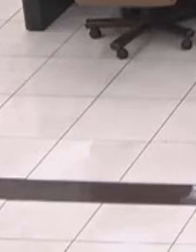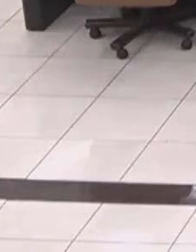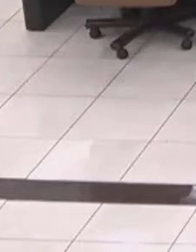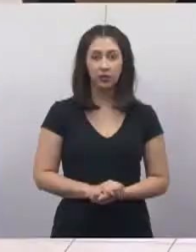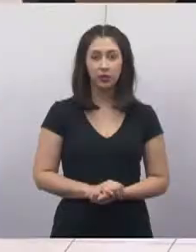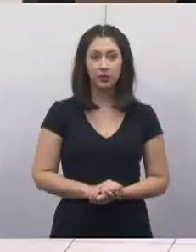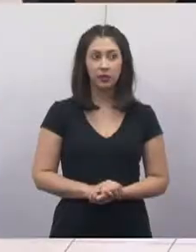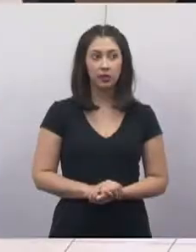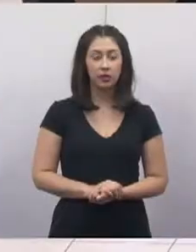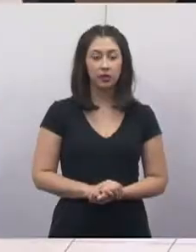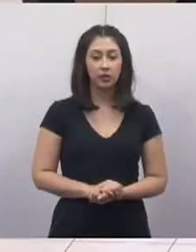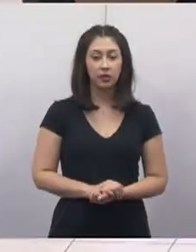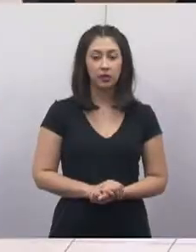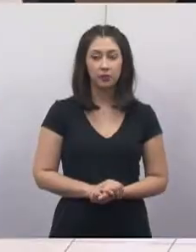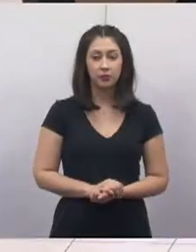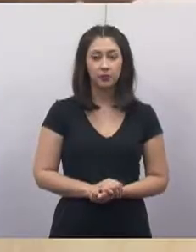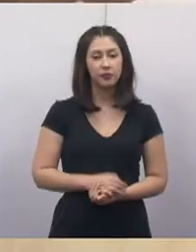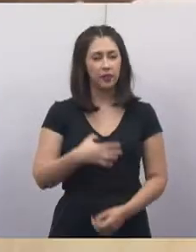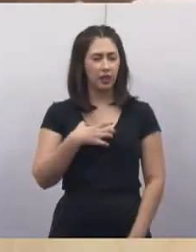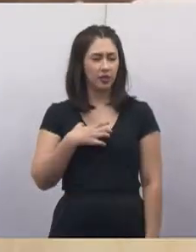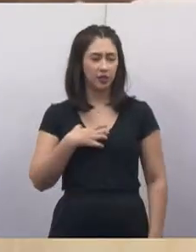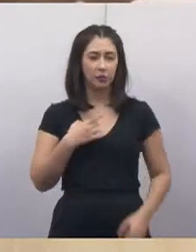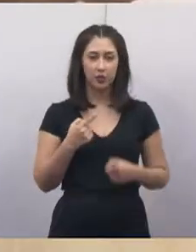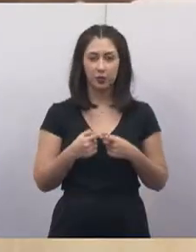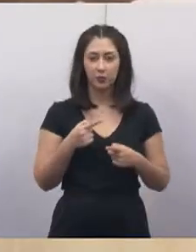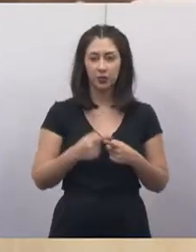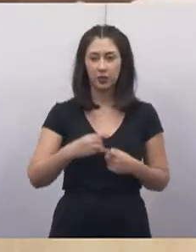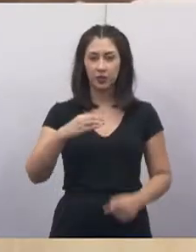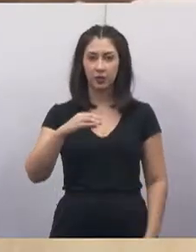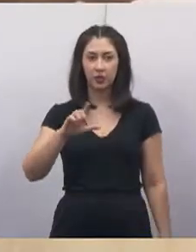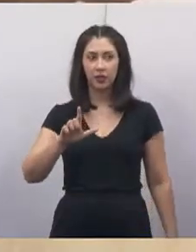por gentileza. Pesar pelo falecimento de